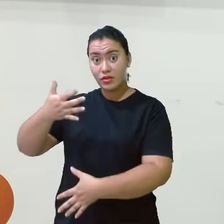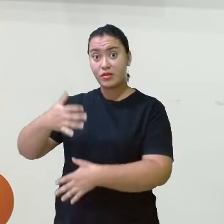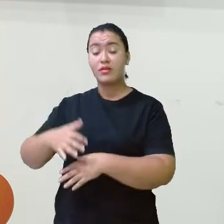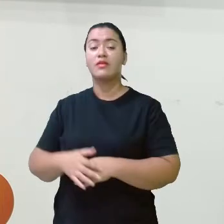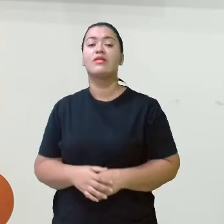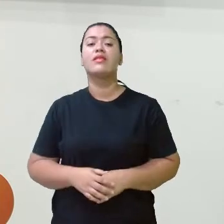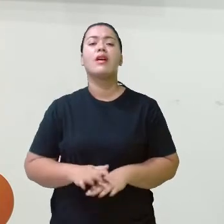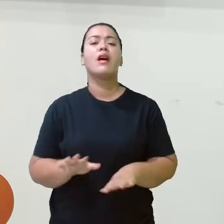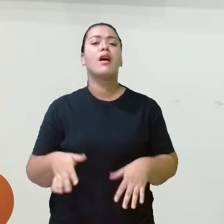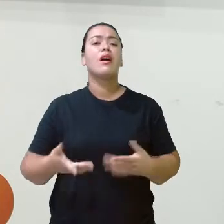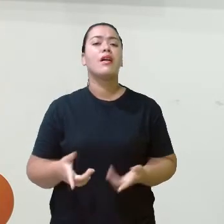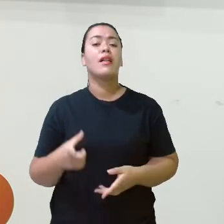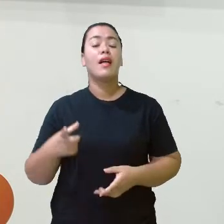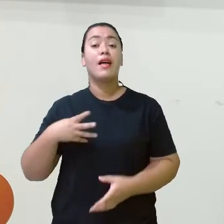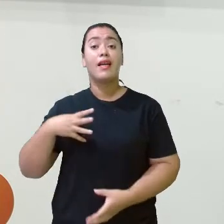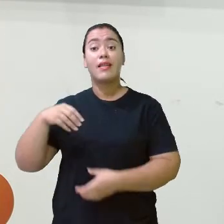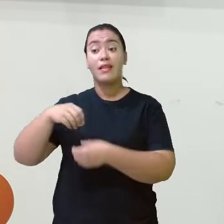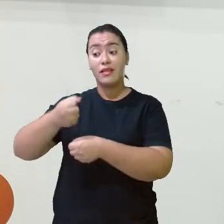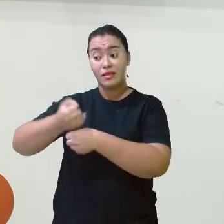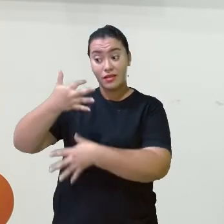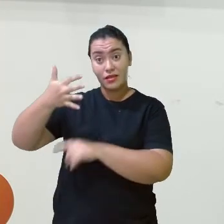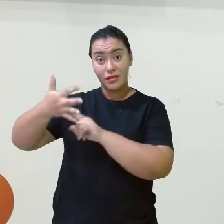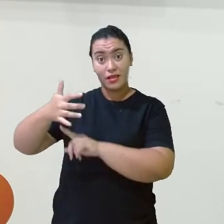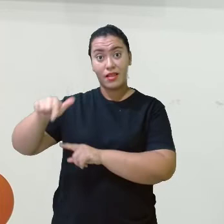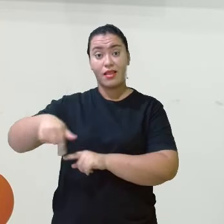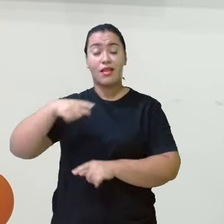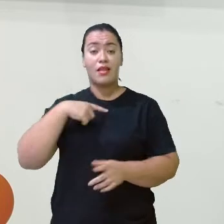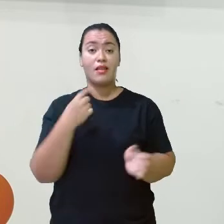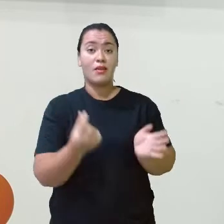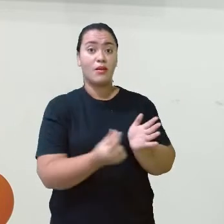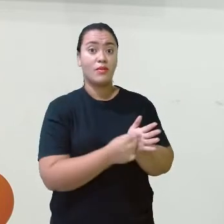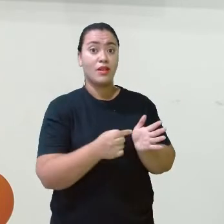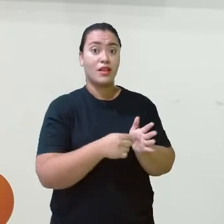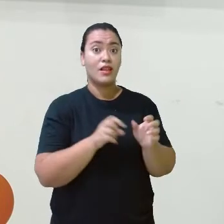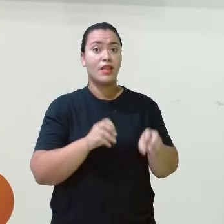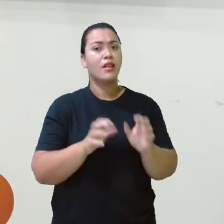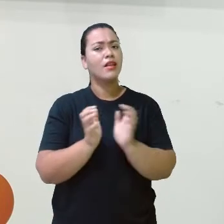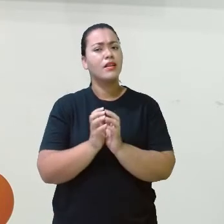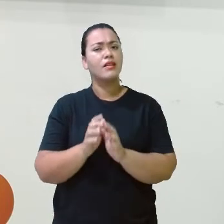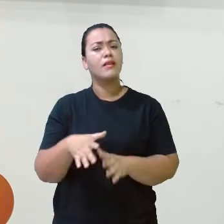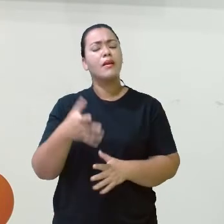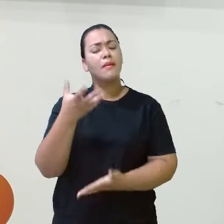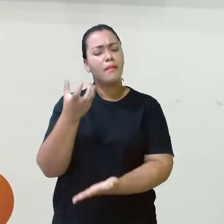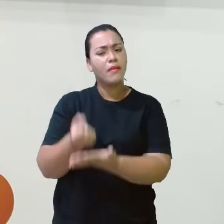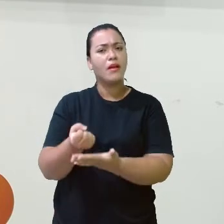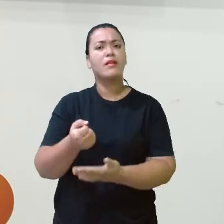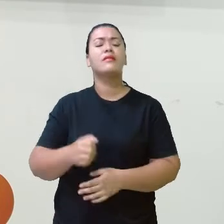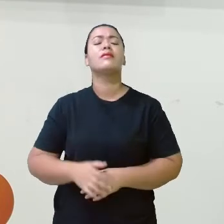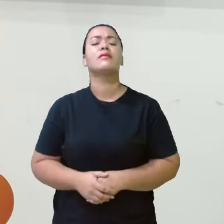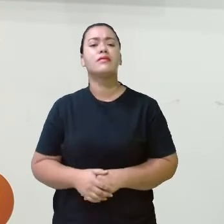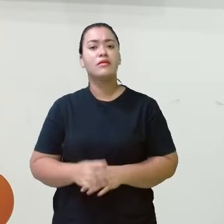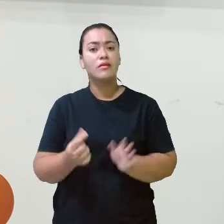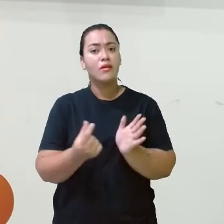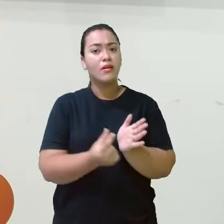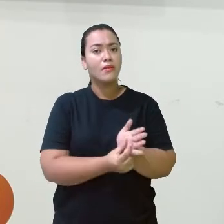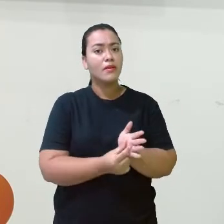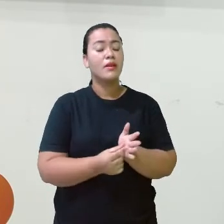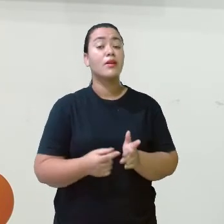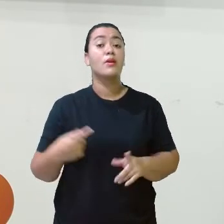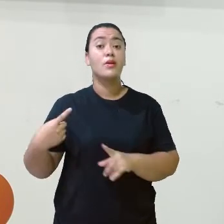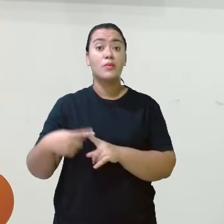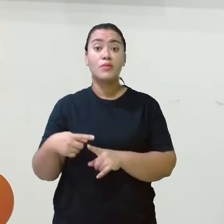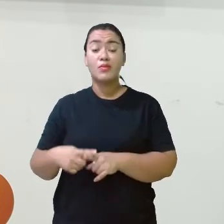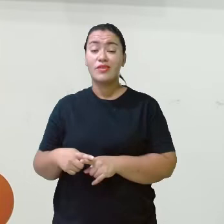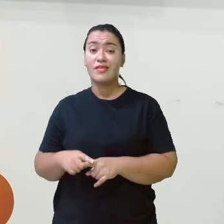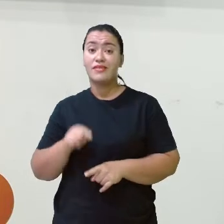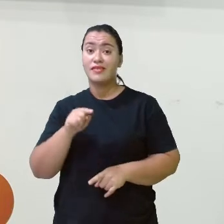chat está onde? No aplicativo Educa Recife. Ainda não baixou? Baixa o aplicativo, porque aí